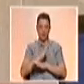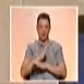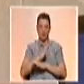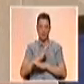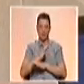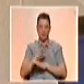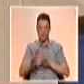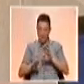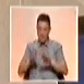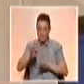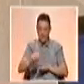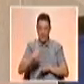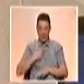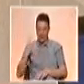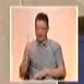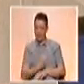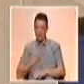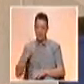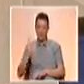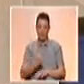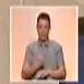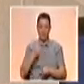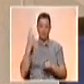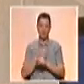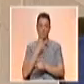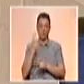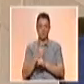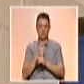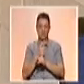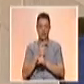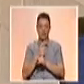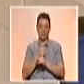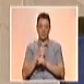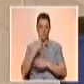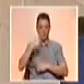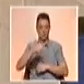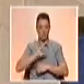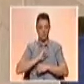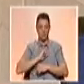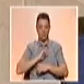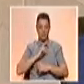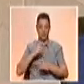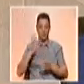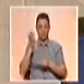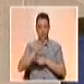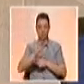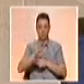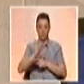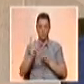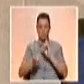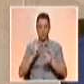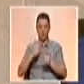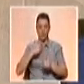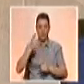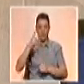da pegada de cada um e que isso também tem a ver com os produtos que nós utilizamos. É importante problematizar, por exemplo, até quando é que